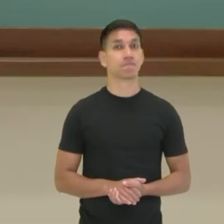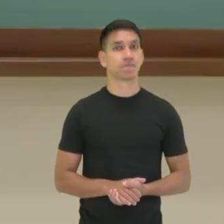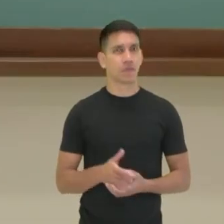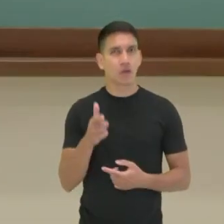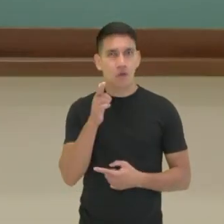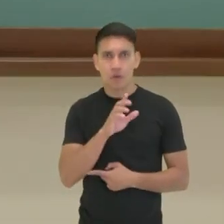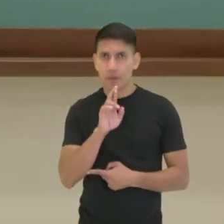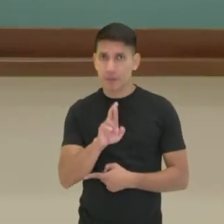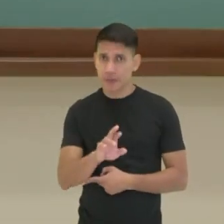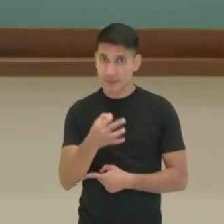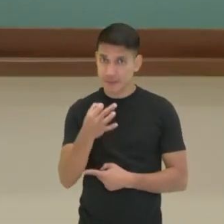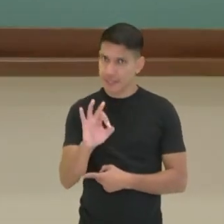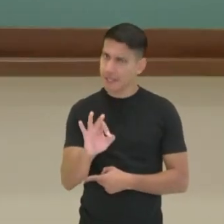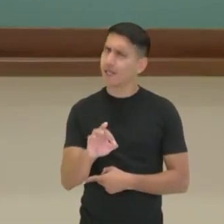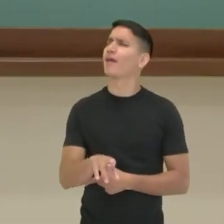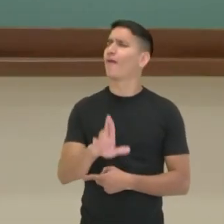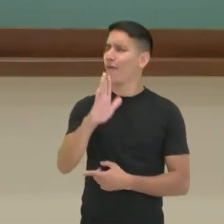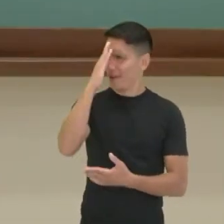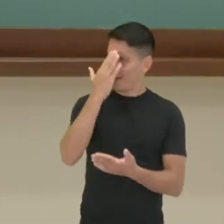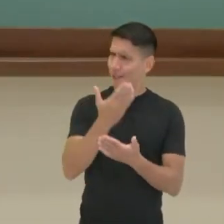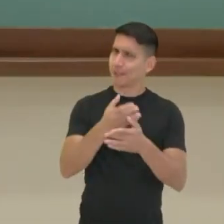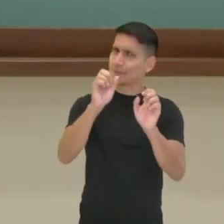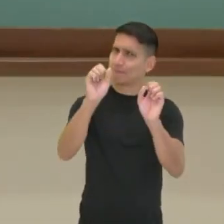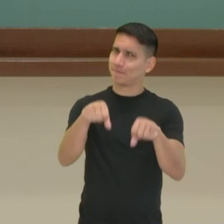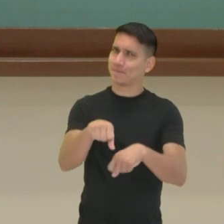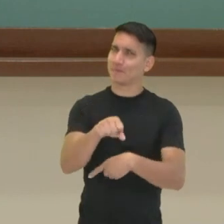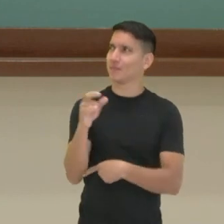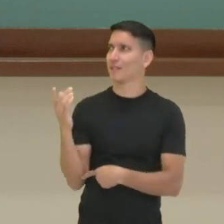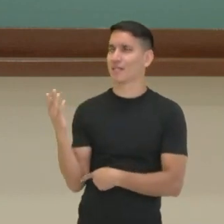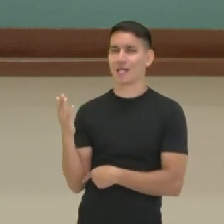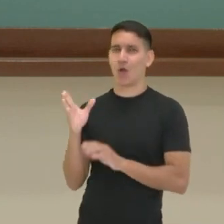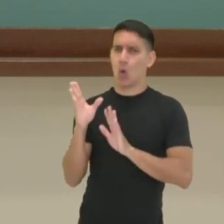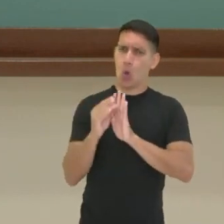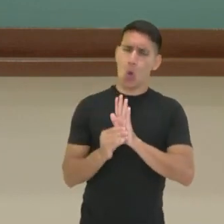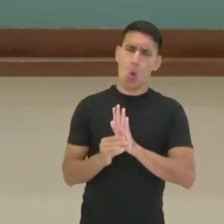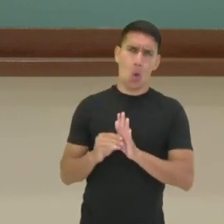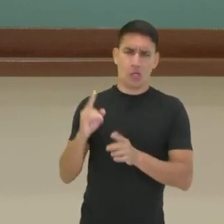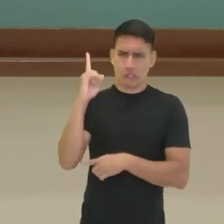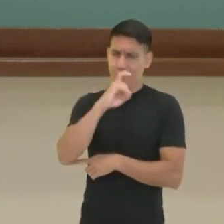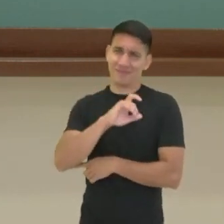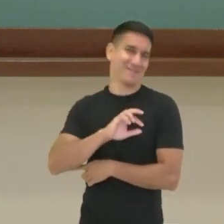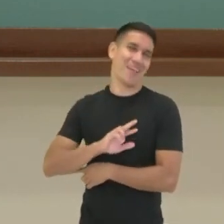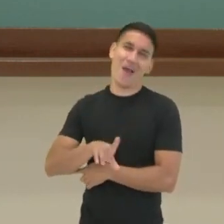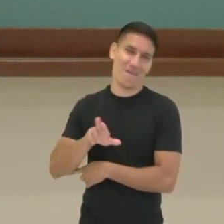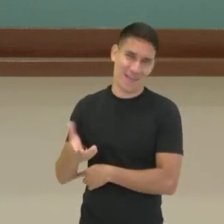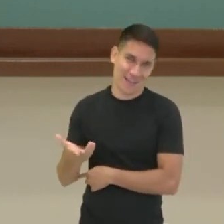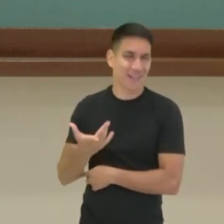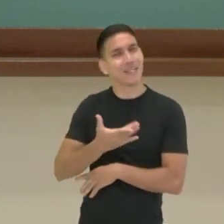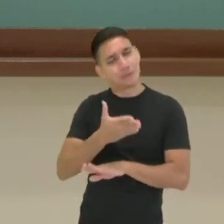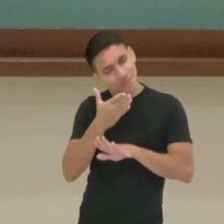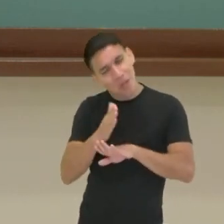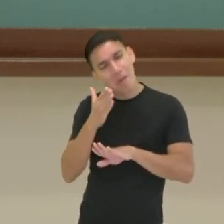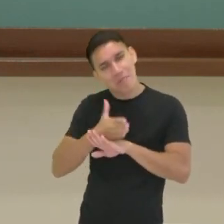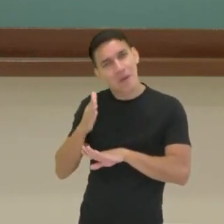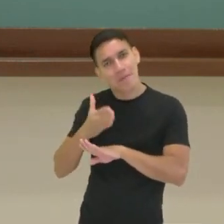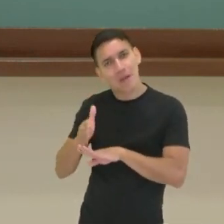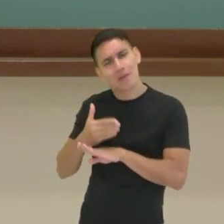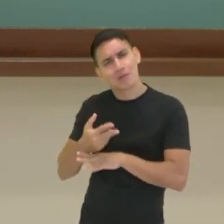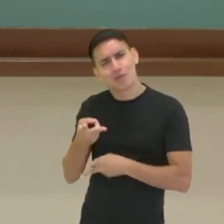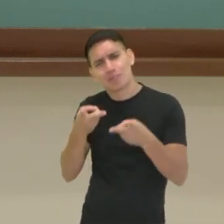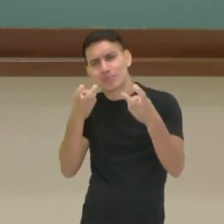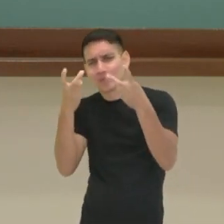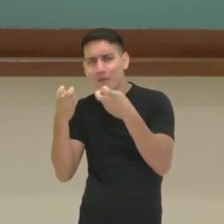Conseguiram acertar? Tenho certeza que sim. Gente, esse não é um conteúdo dos mais difíceis. E com prática, de tanto a gente olhar para a